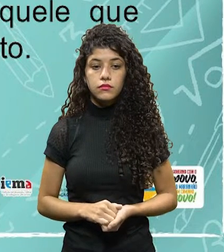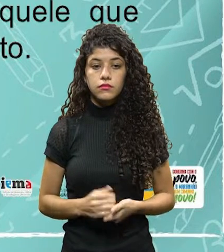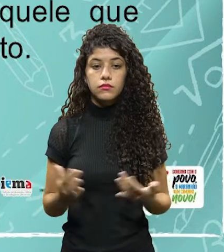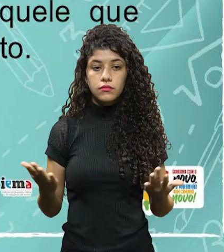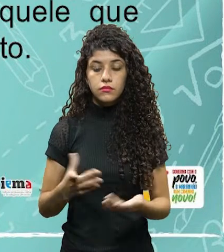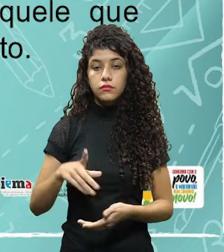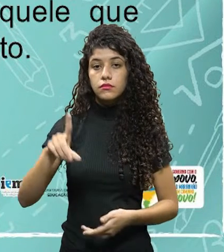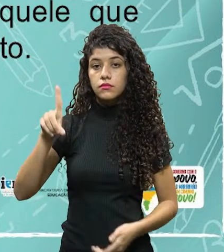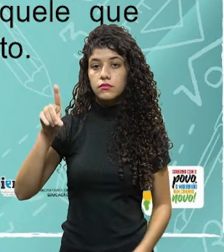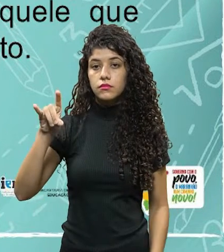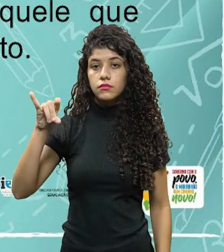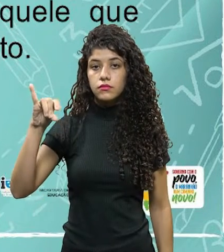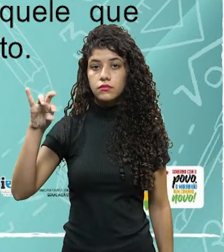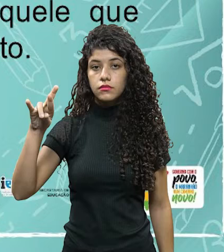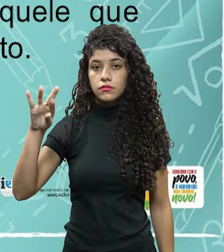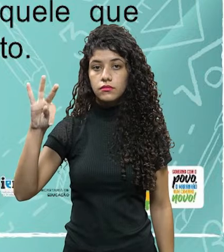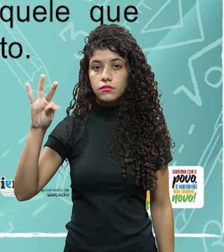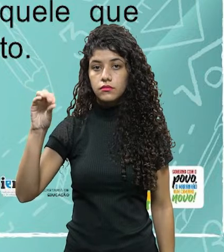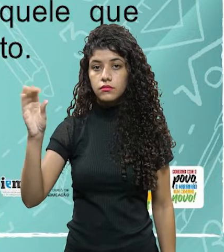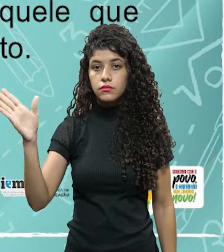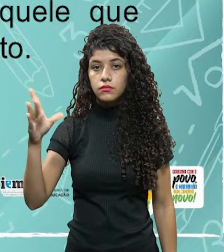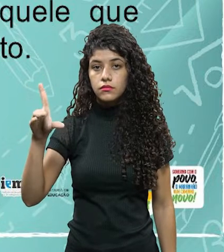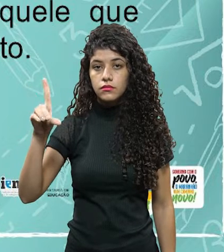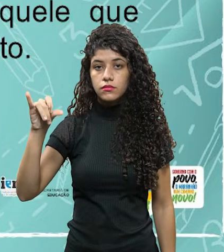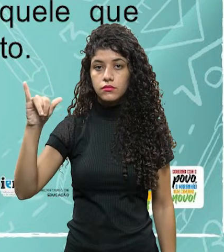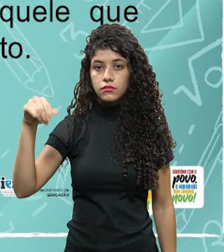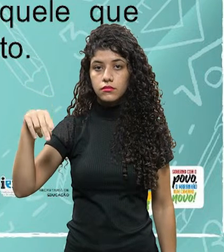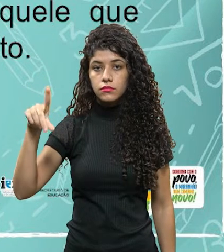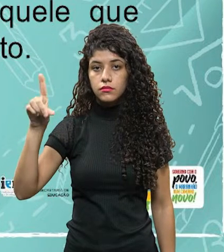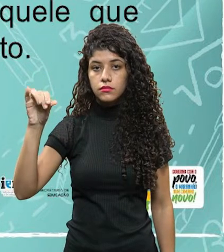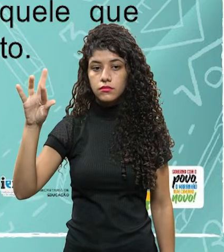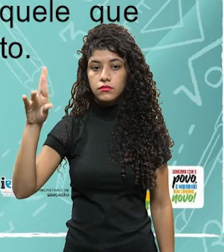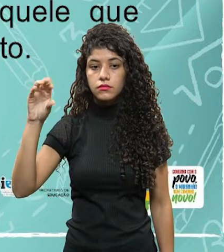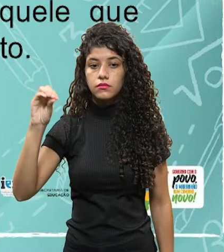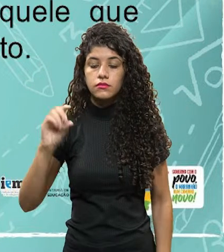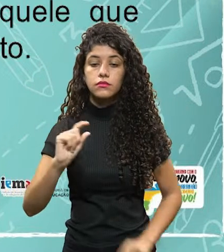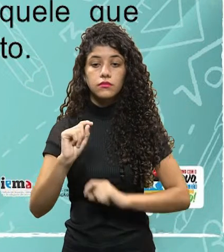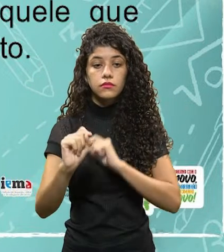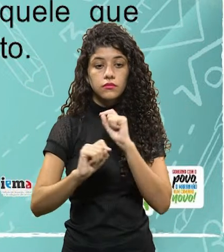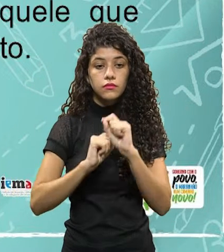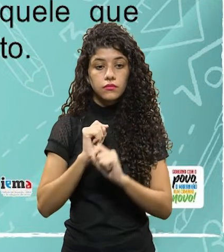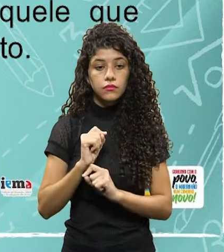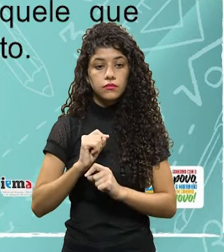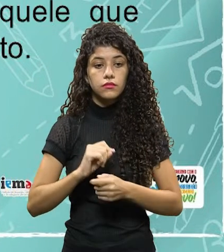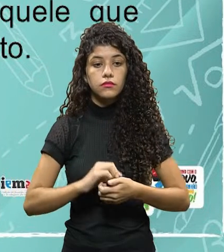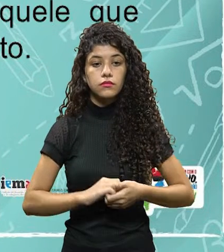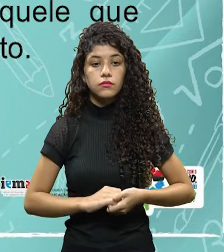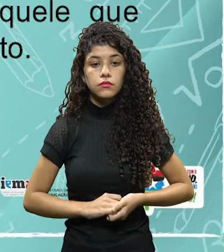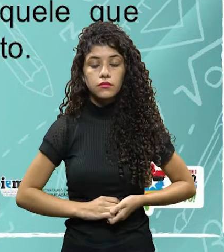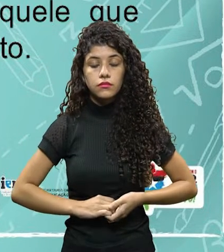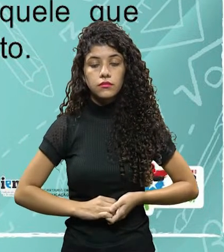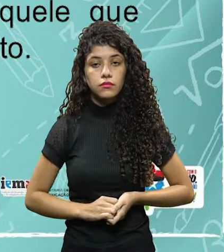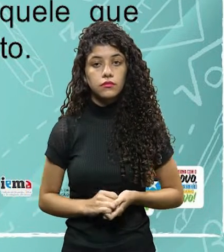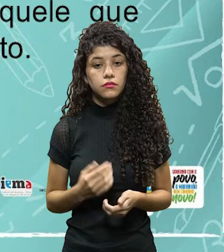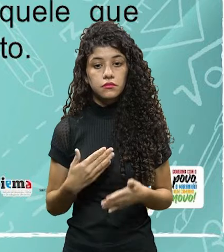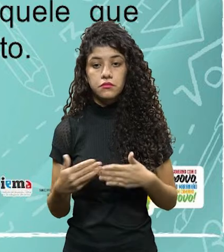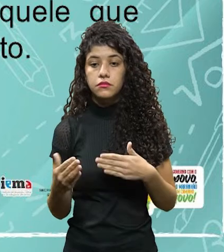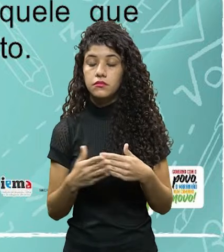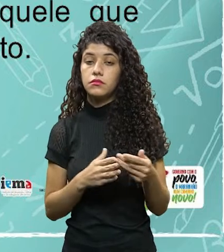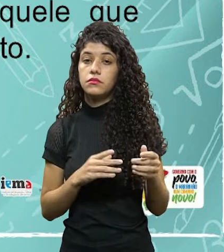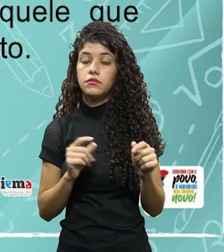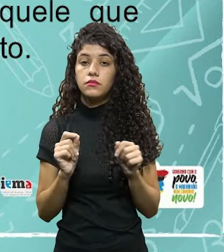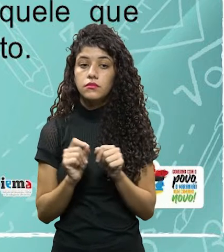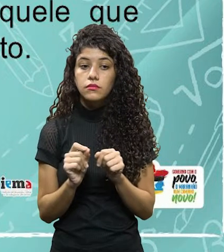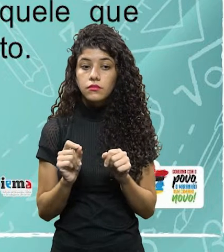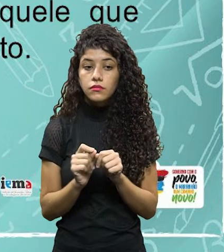O custo direto e indireto. O custo direto é aquele que pode ser diretamente atribuído a um produto ou serviço,